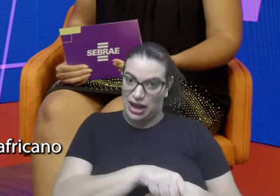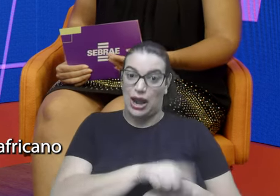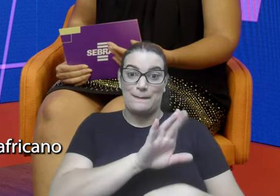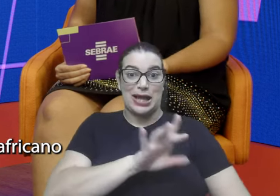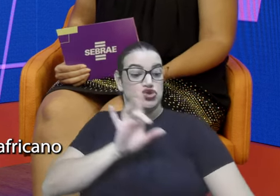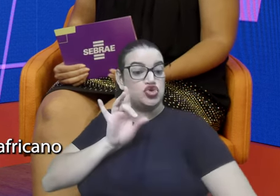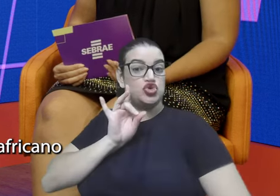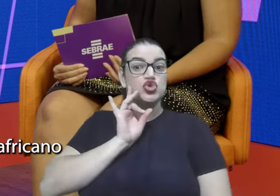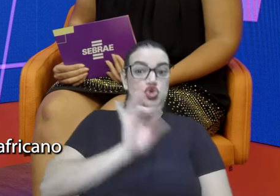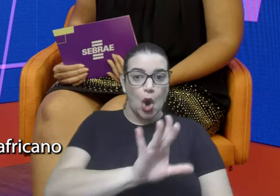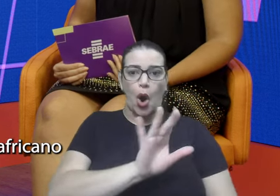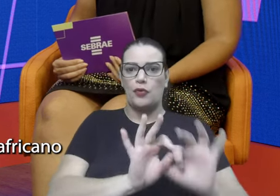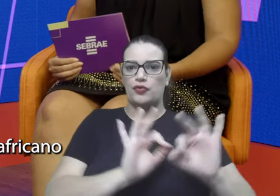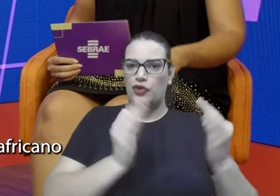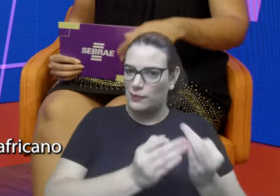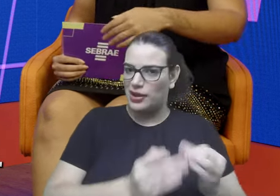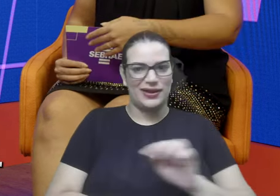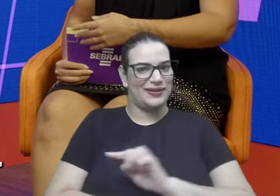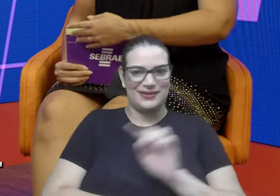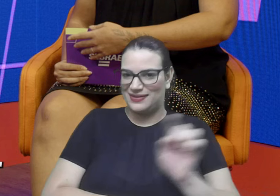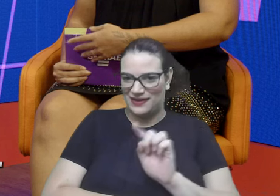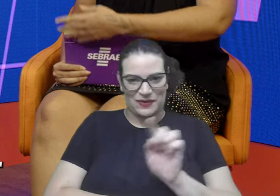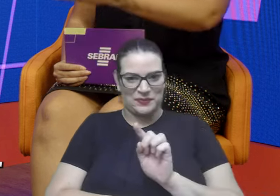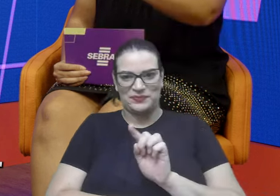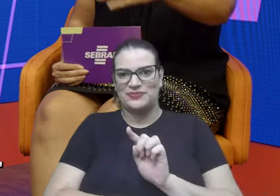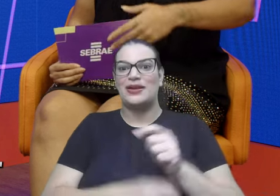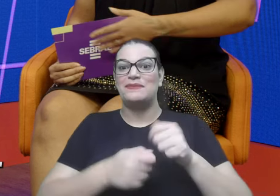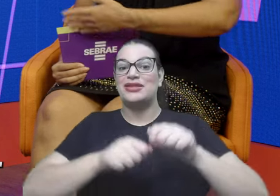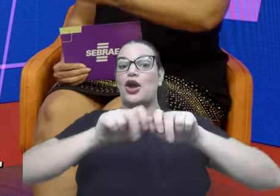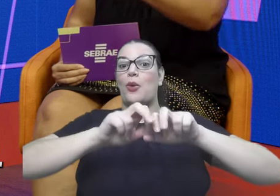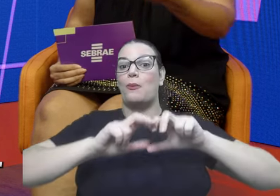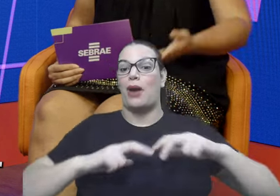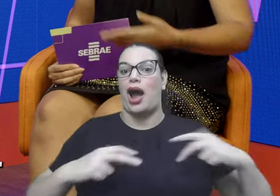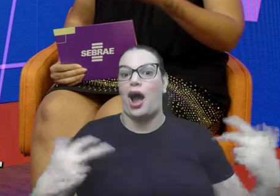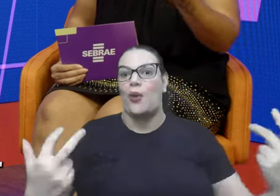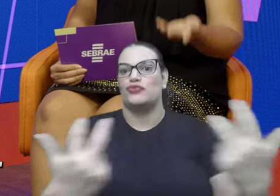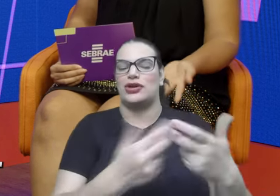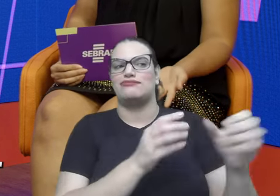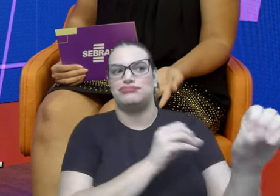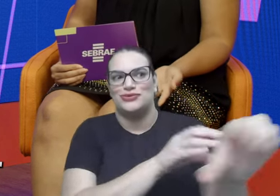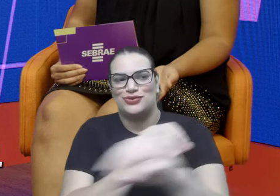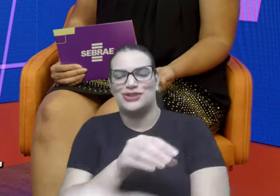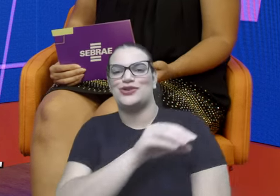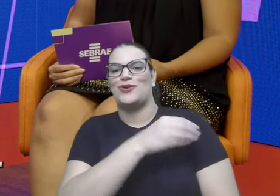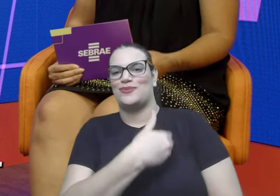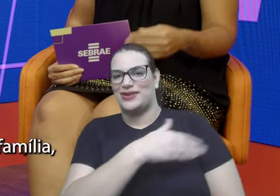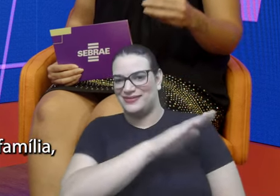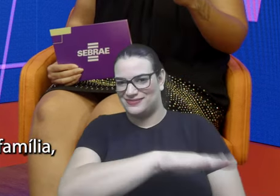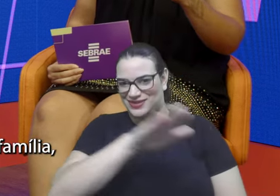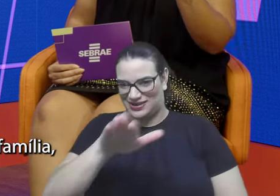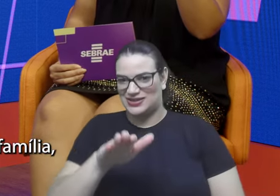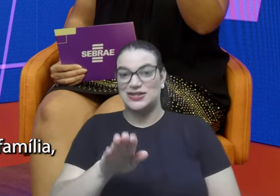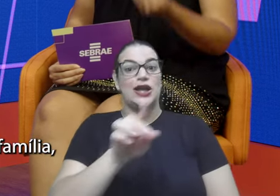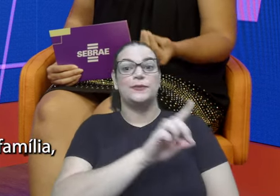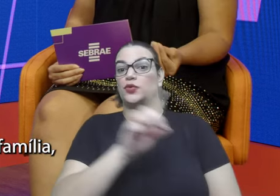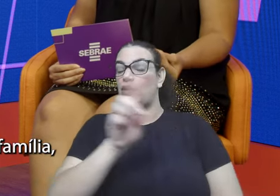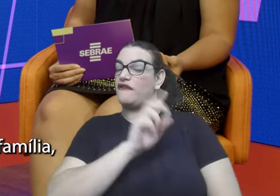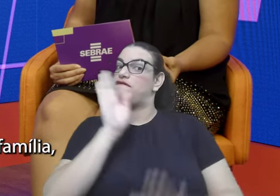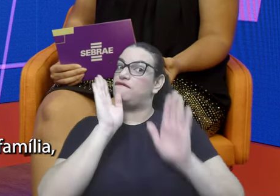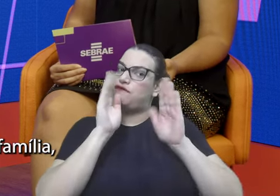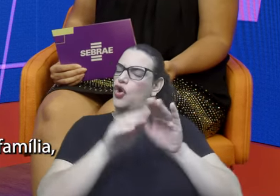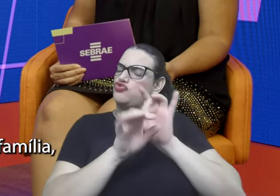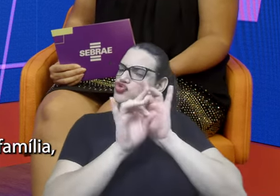aquele provérbio africano né que é preciso de uma eh uma aldeia necessária er para educar uma criança então não é só